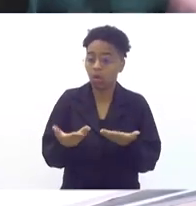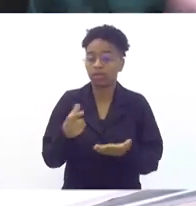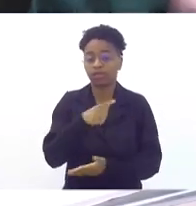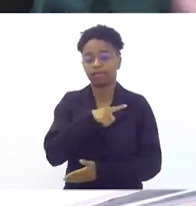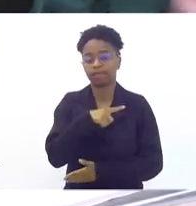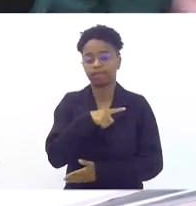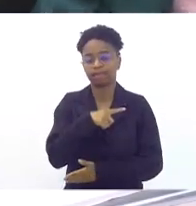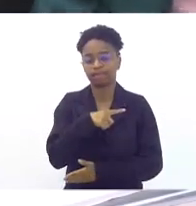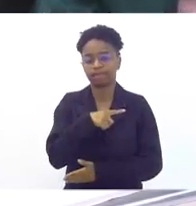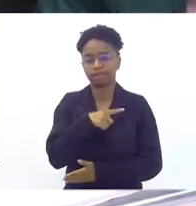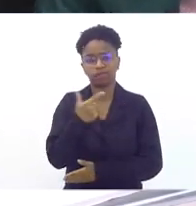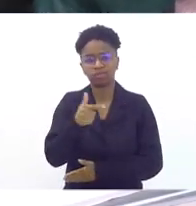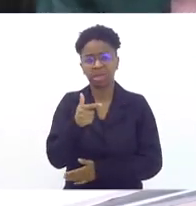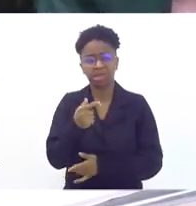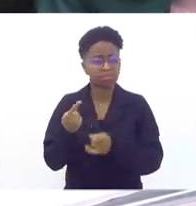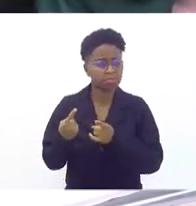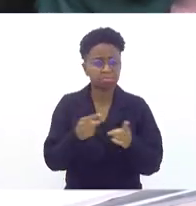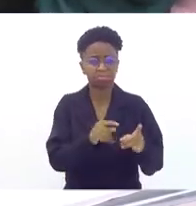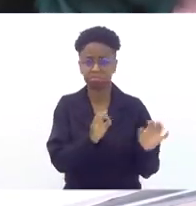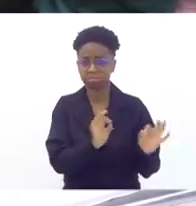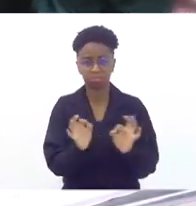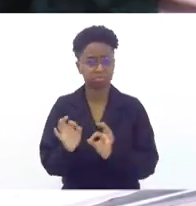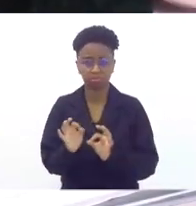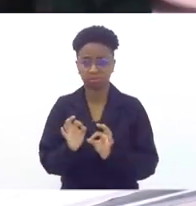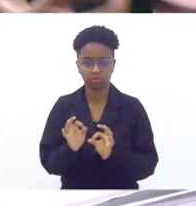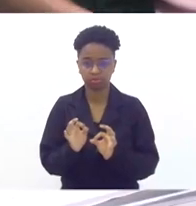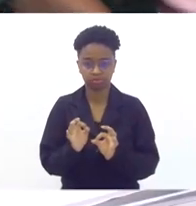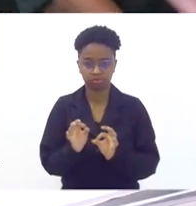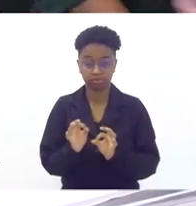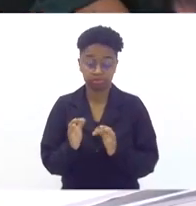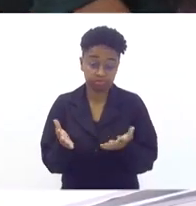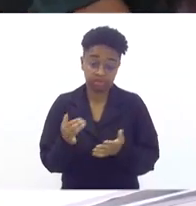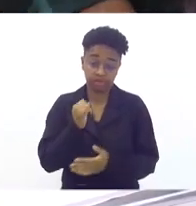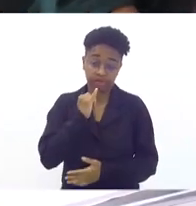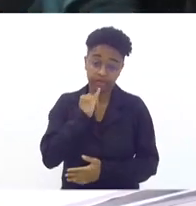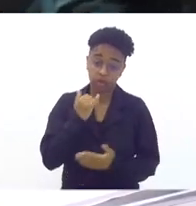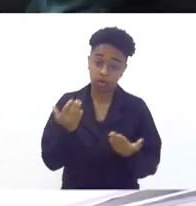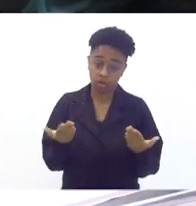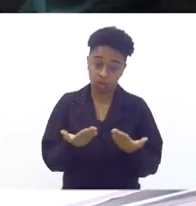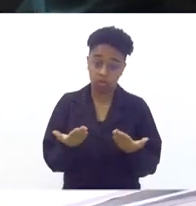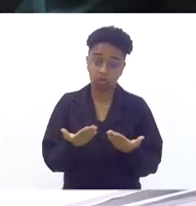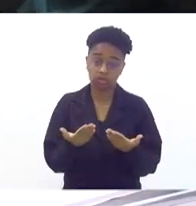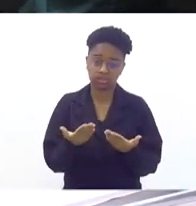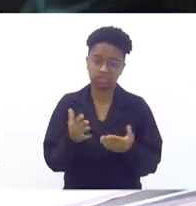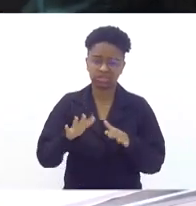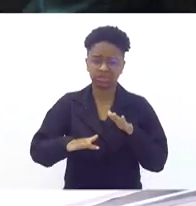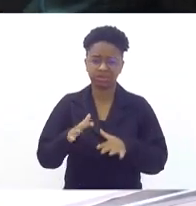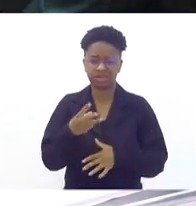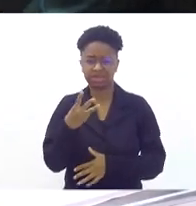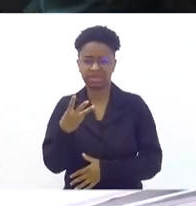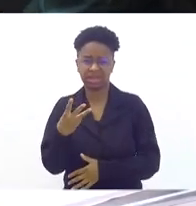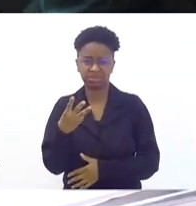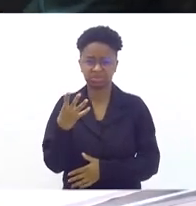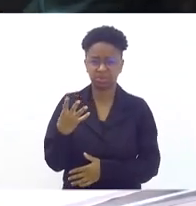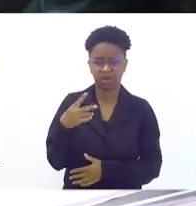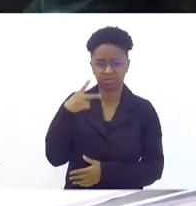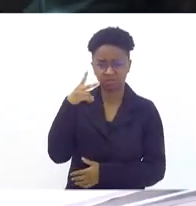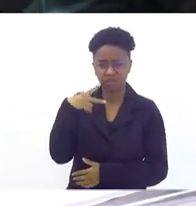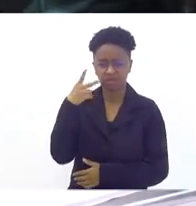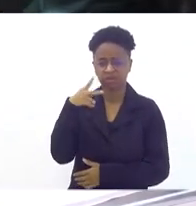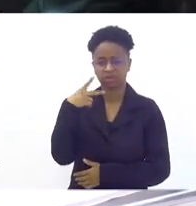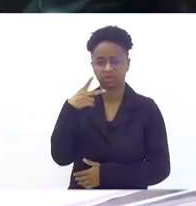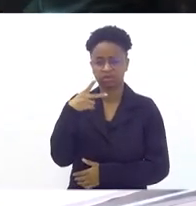não temos sequer uma posição Deputado Rodrigo Amorim infelizmente né A Câmara hoje tem talvez três ou quatro vereadores